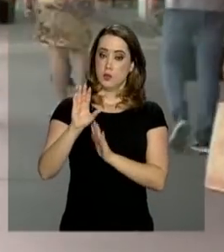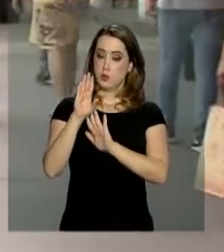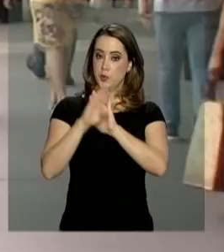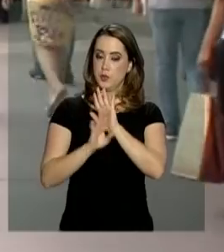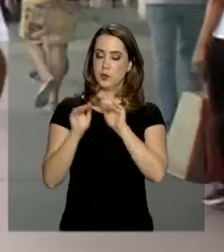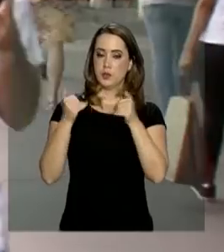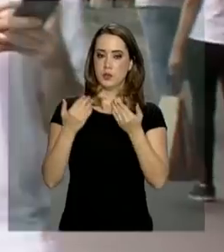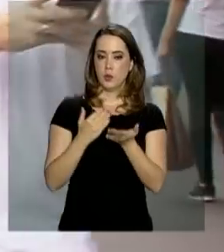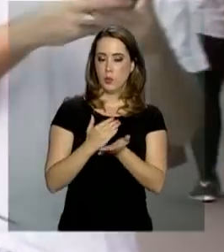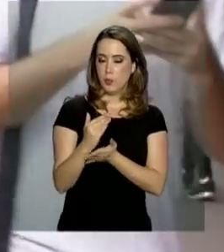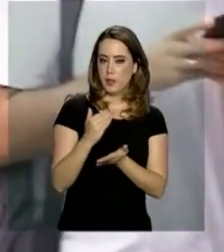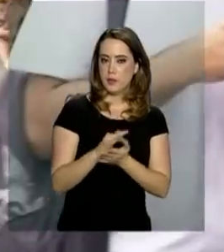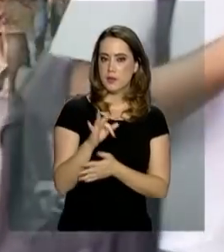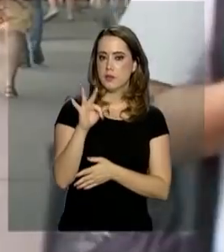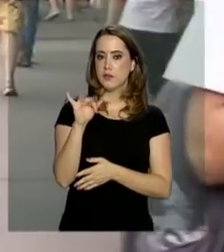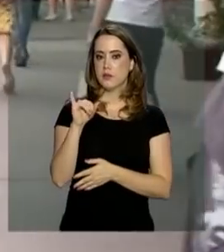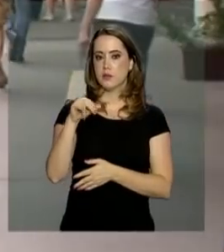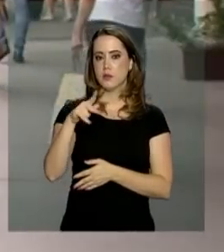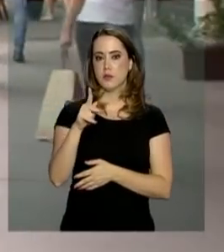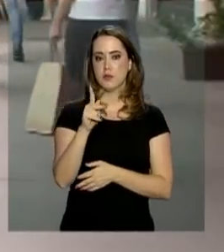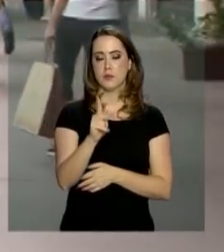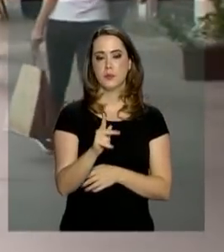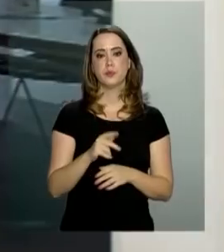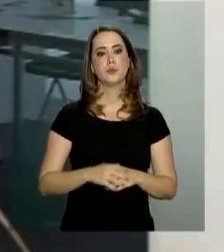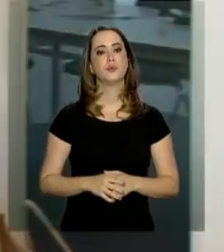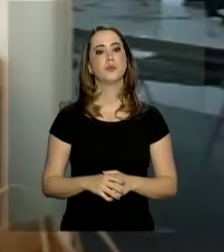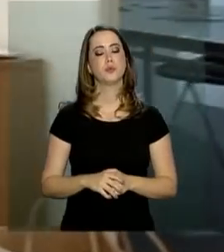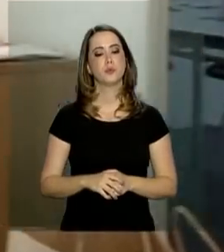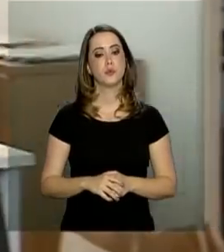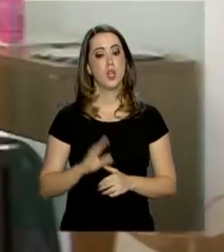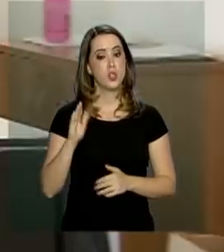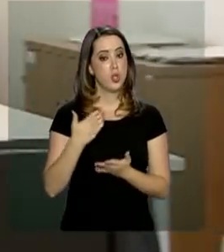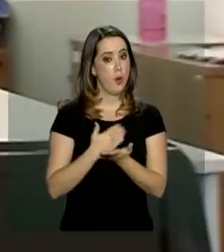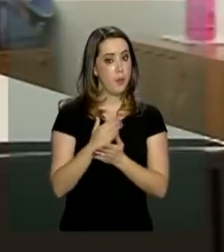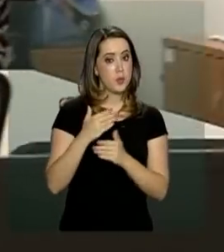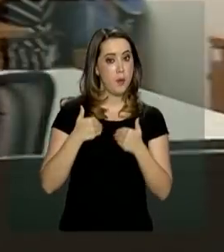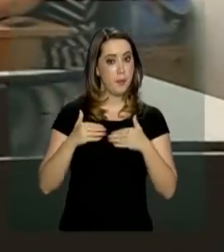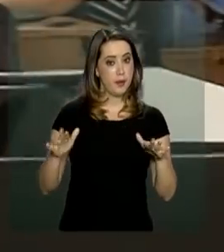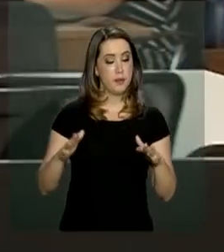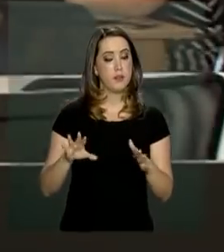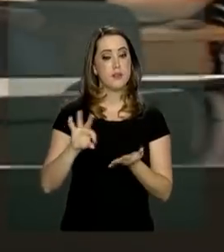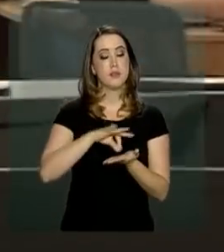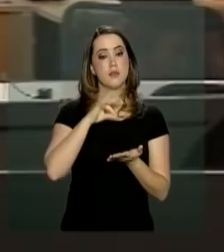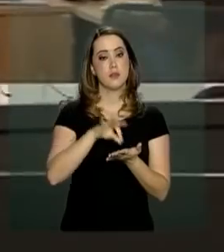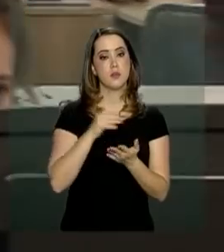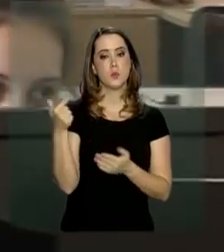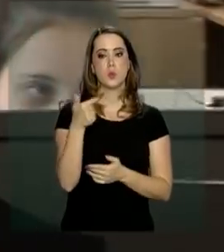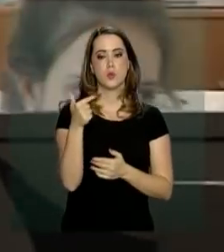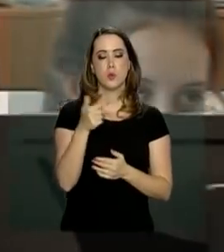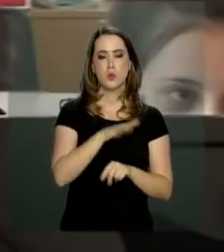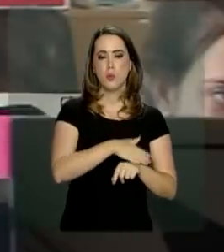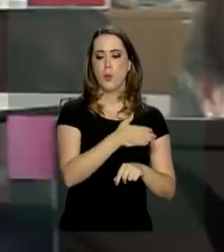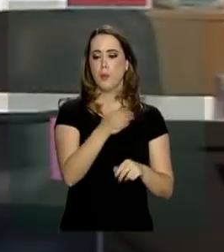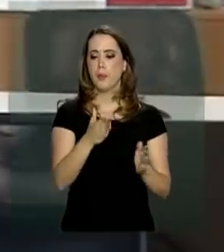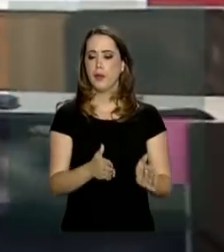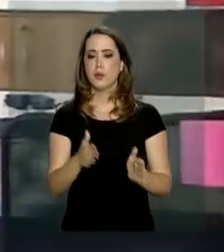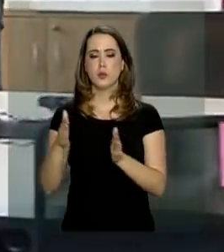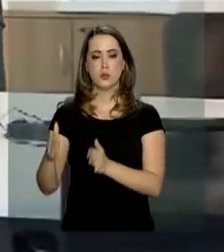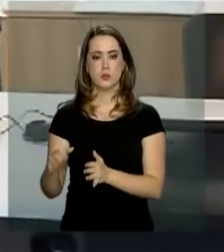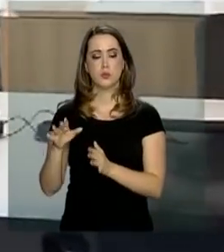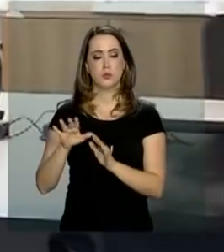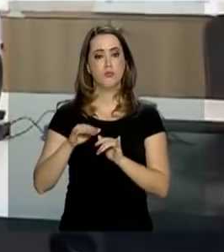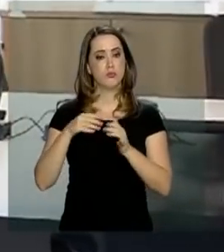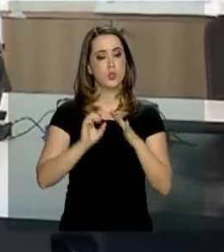que entra em cena o financiamento do setor público. Já estão abertas as inscrições para a segunda rodada do programa